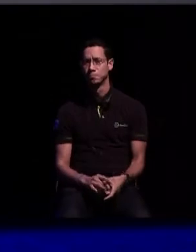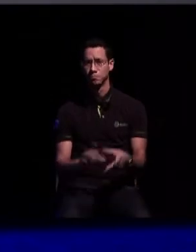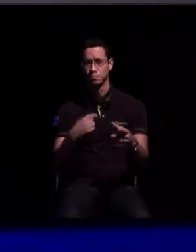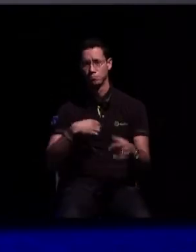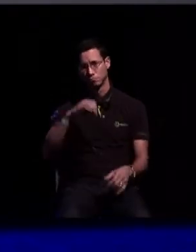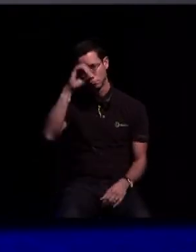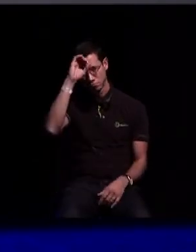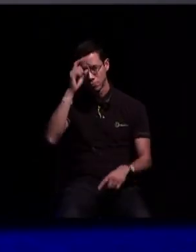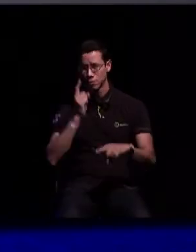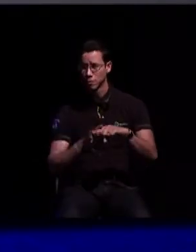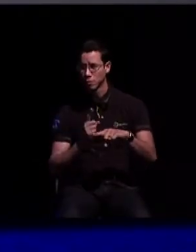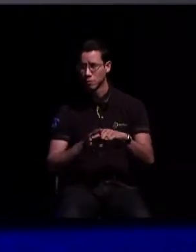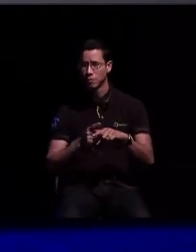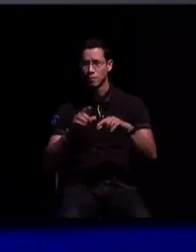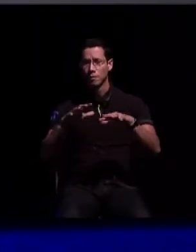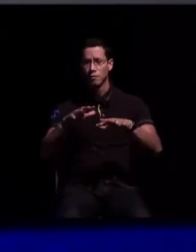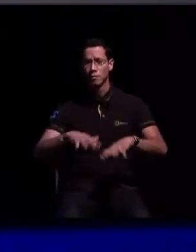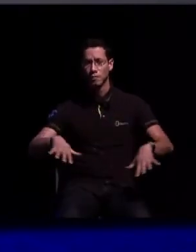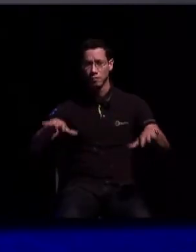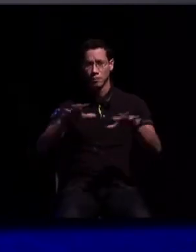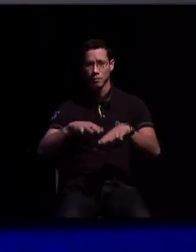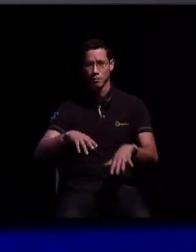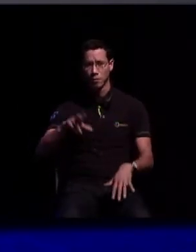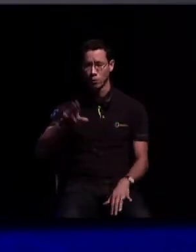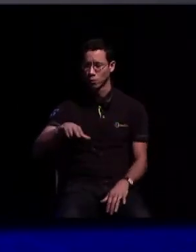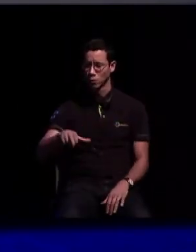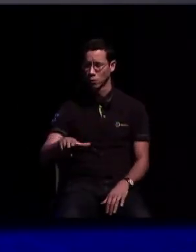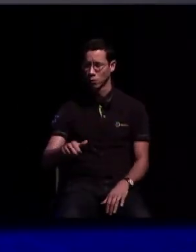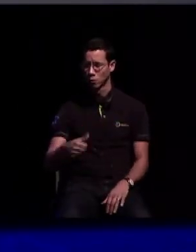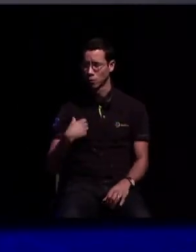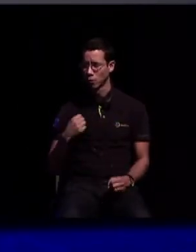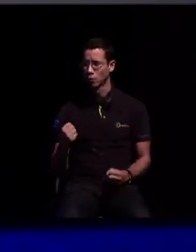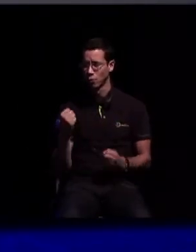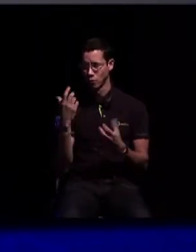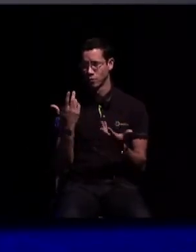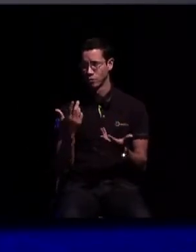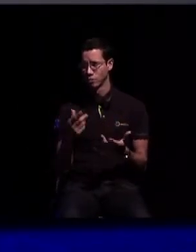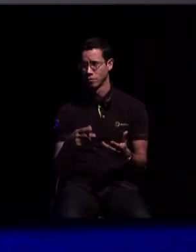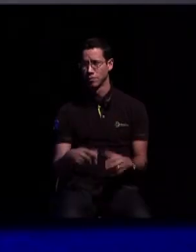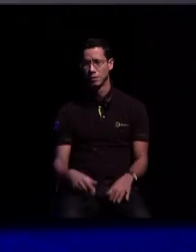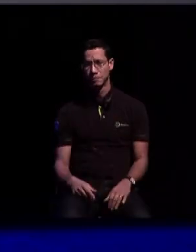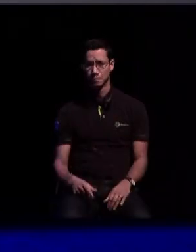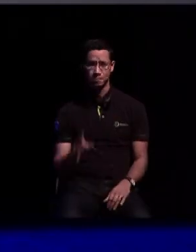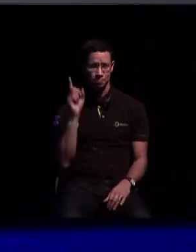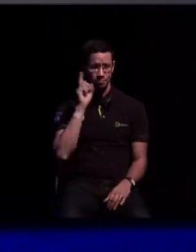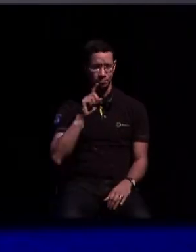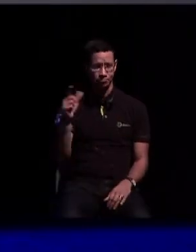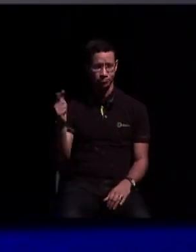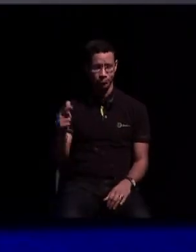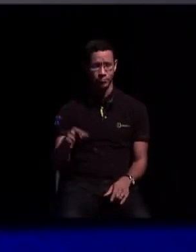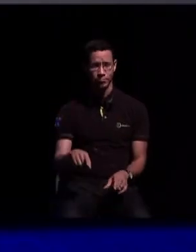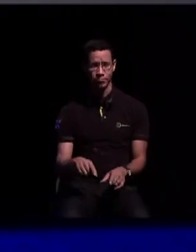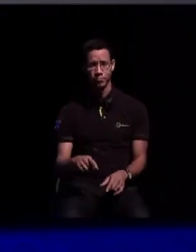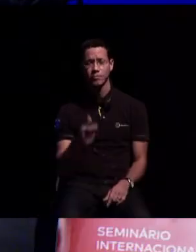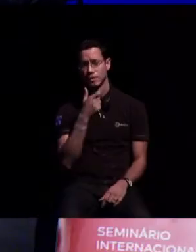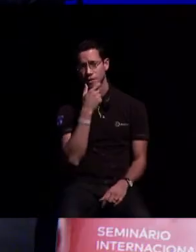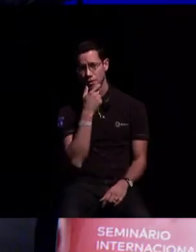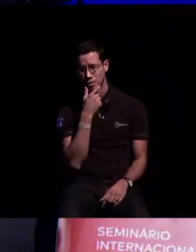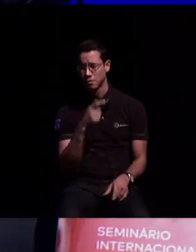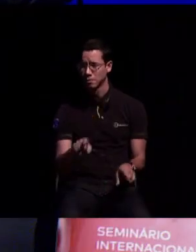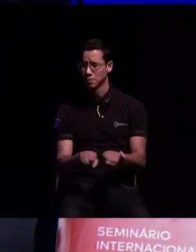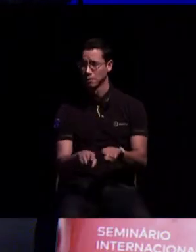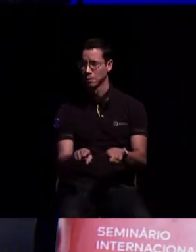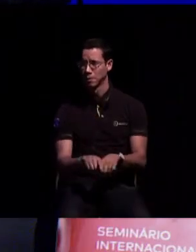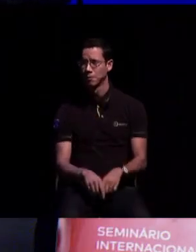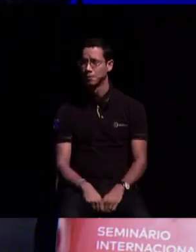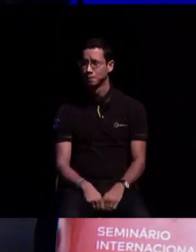porque, obviamente, o mercado jamais foi essa força em nenhum lugar do mundo, muito menos nos Estados Unidos e na Inglaterra. Não é isso?